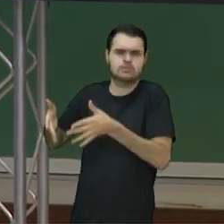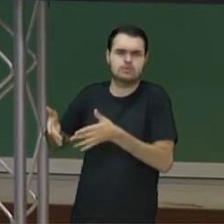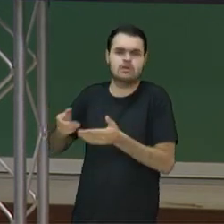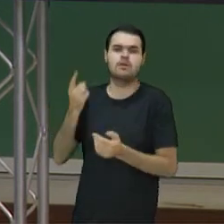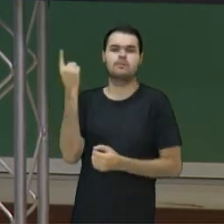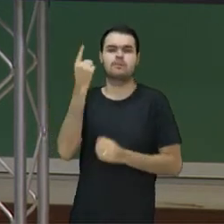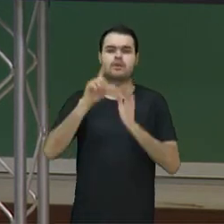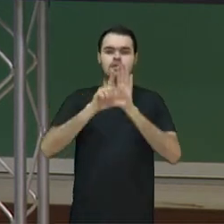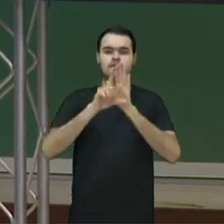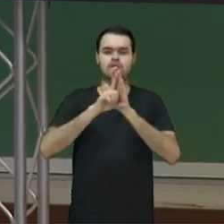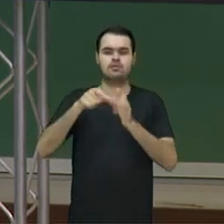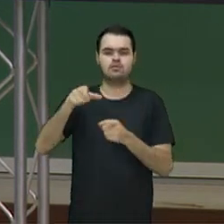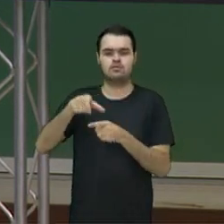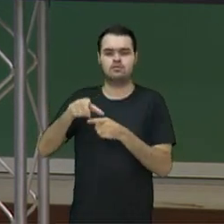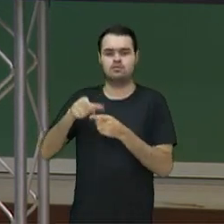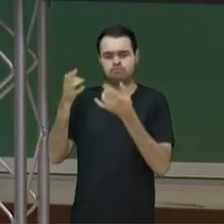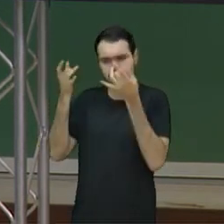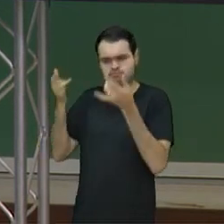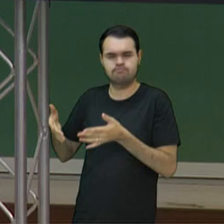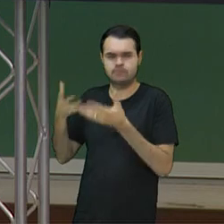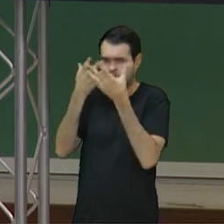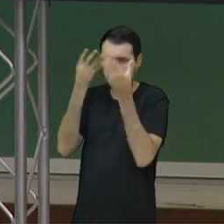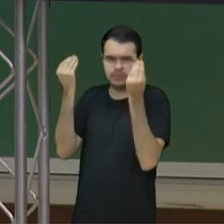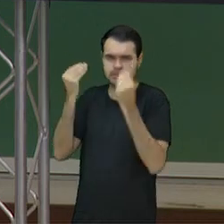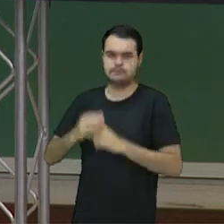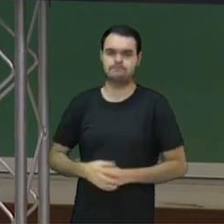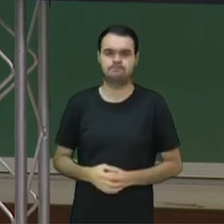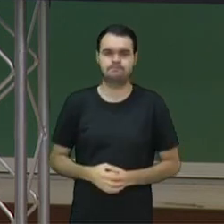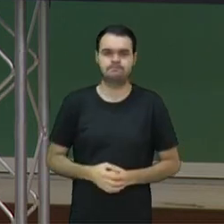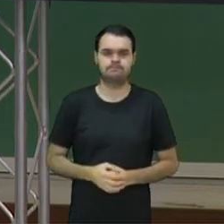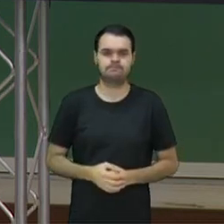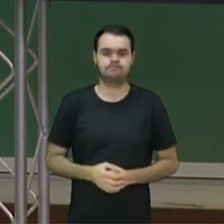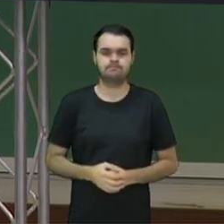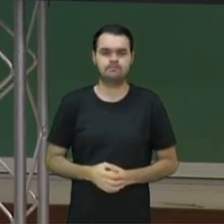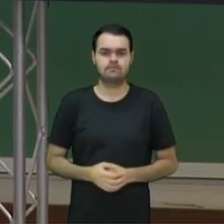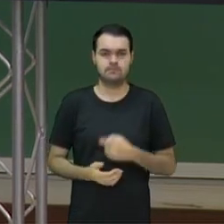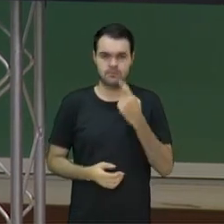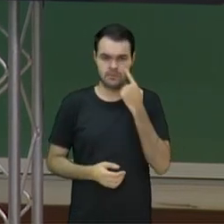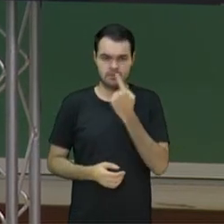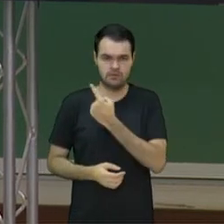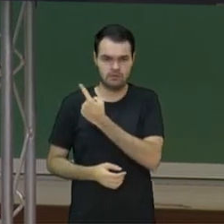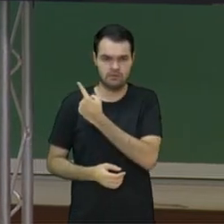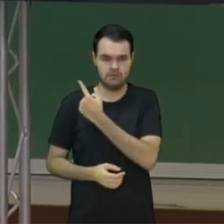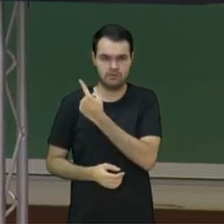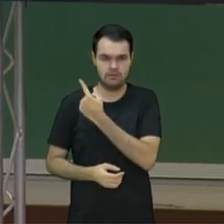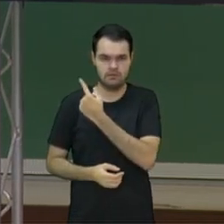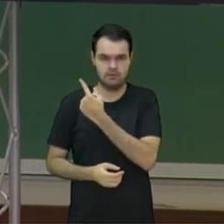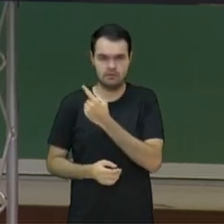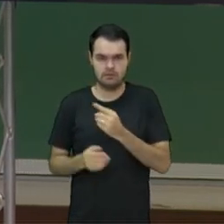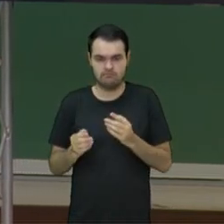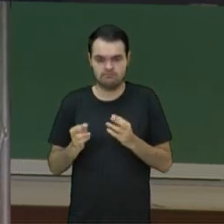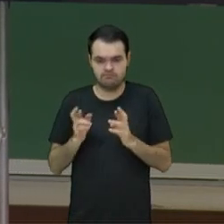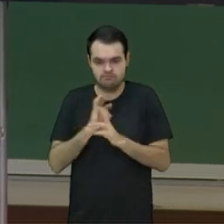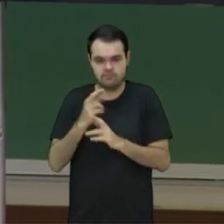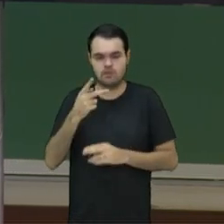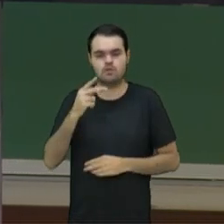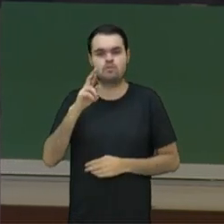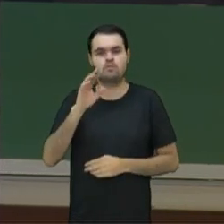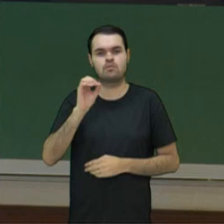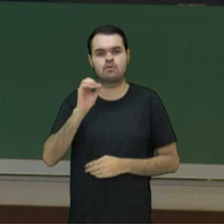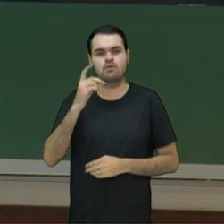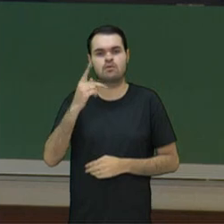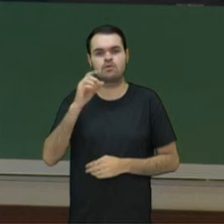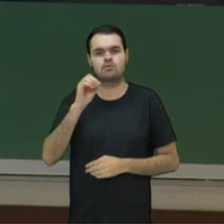ficou esquecida. Nós vamos ver aqui, então, essa questão aqui da proporcionalidade entre